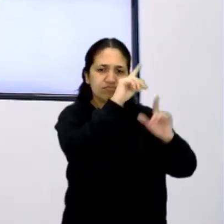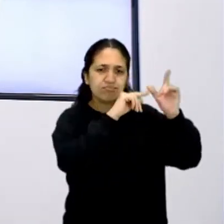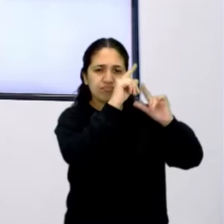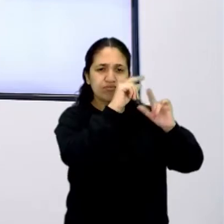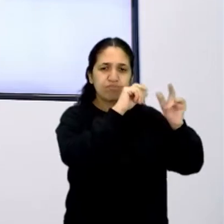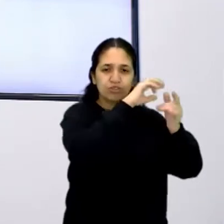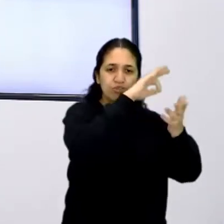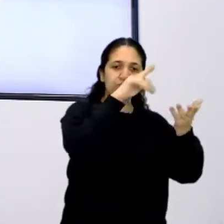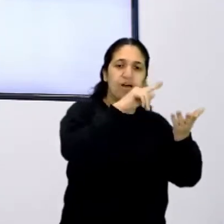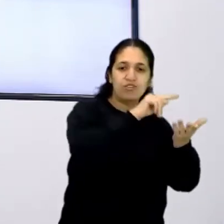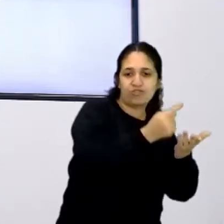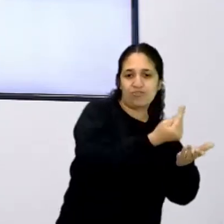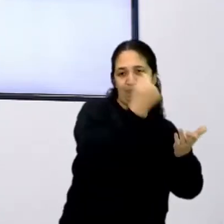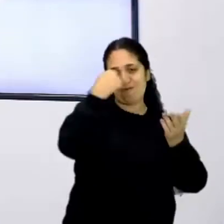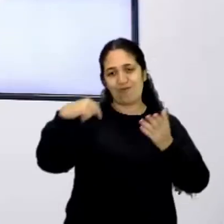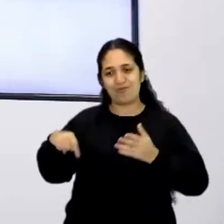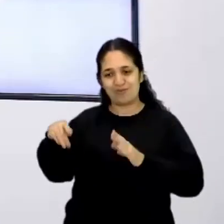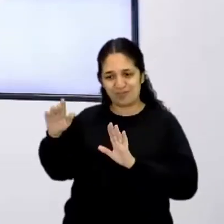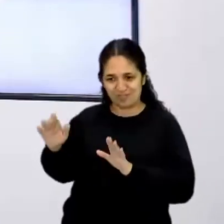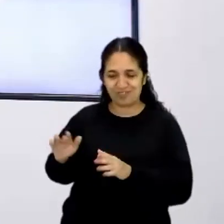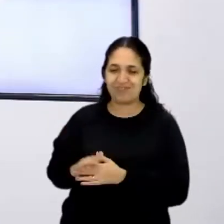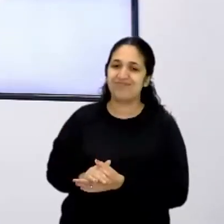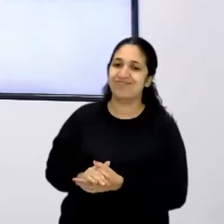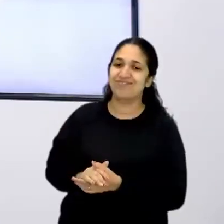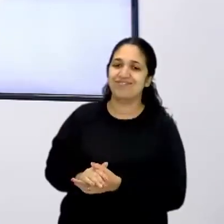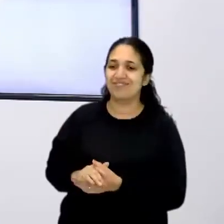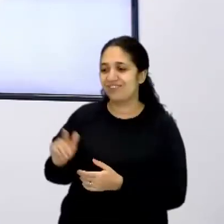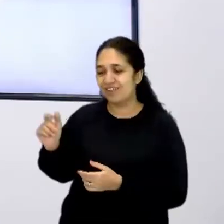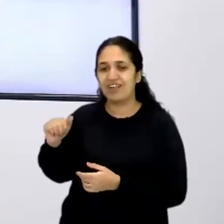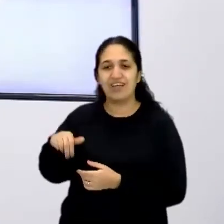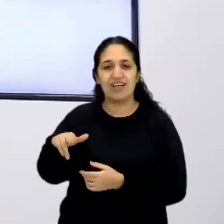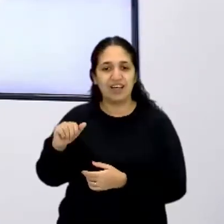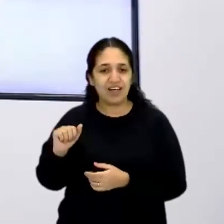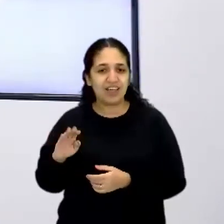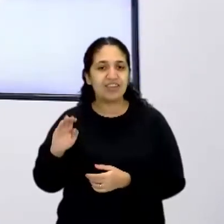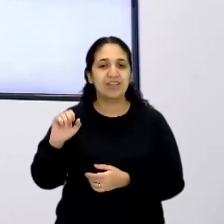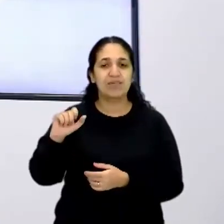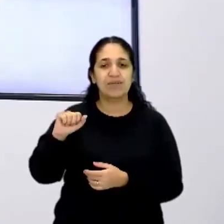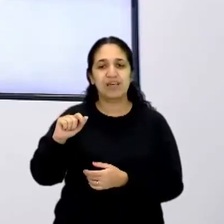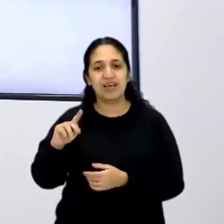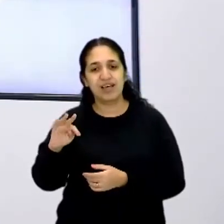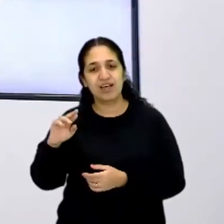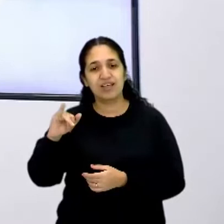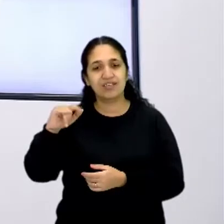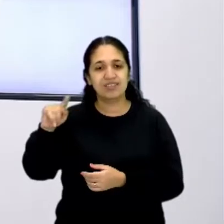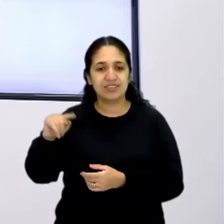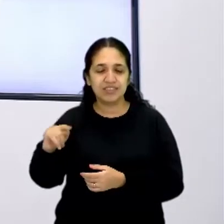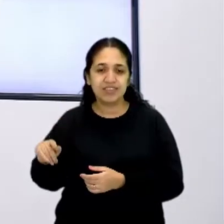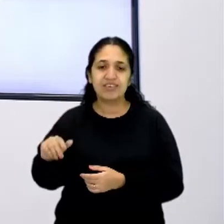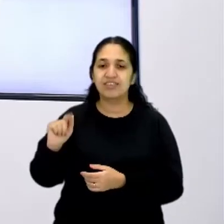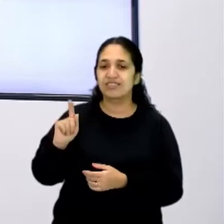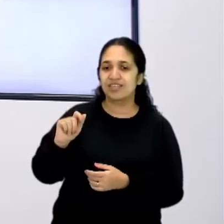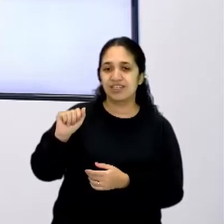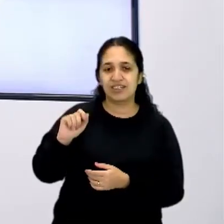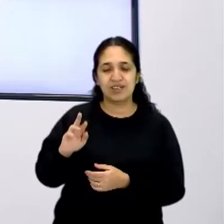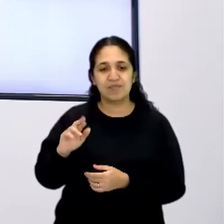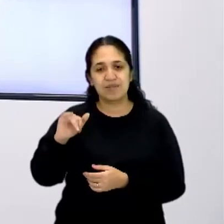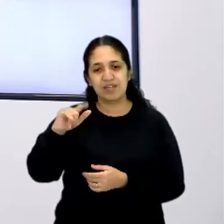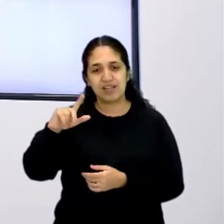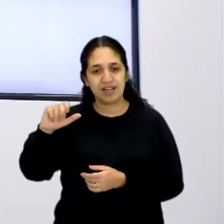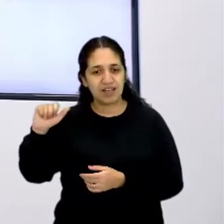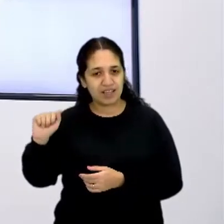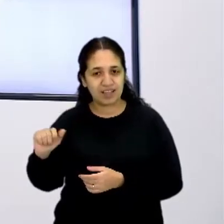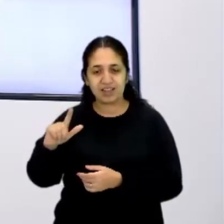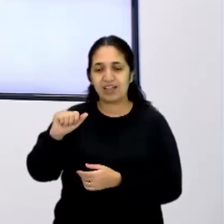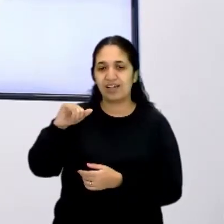lá e voltou, né? Você quis dizer. Depois, a Ana Beatriz, a Gabriela, Larissa, Gabriel